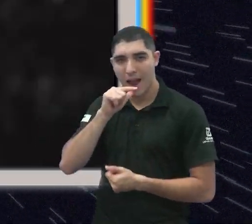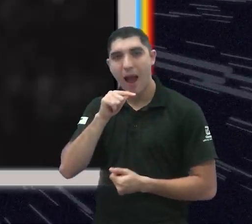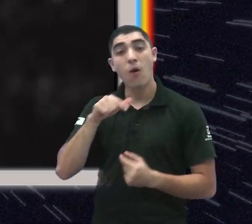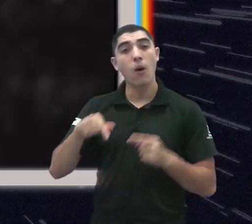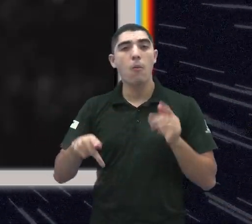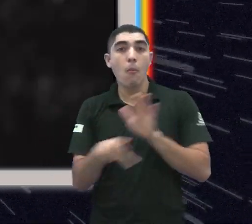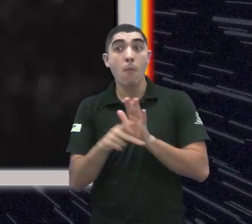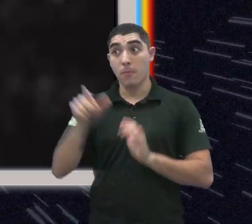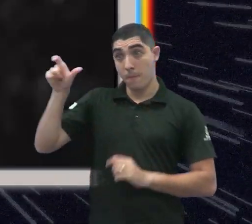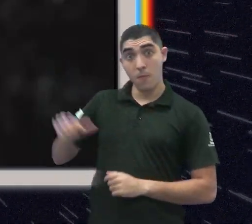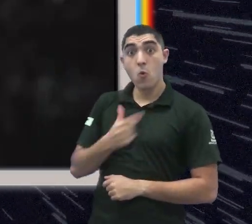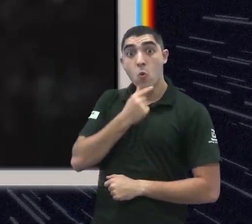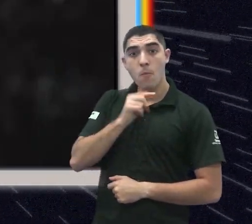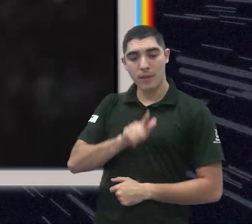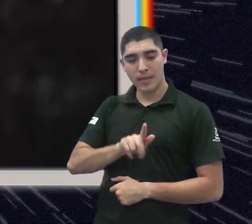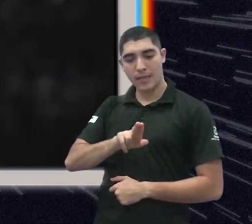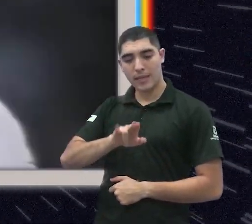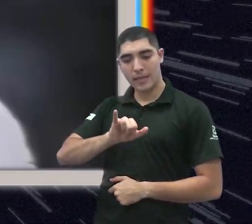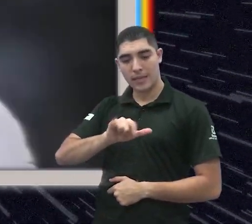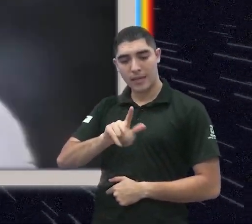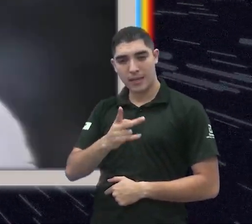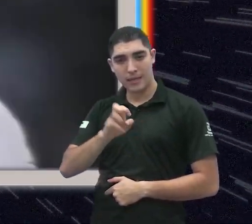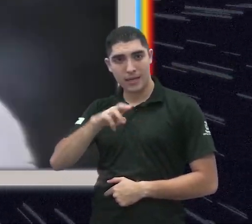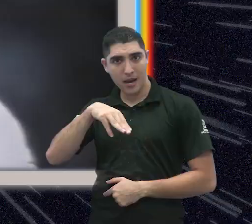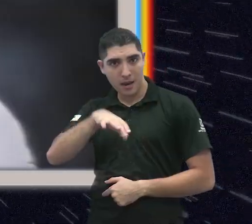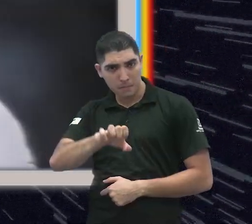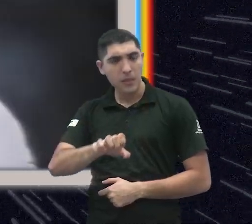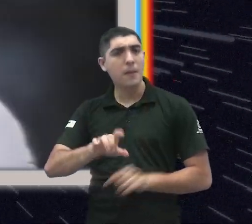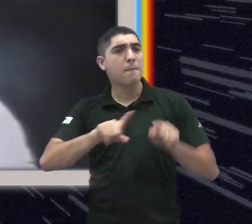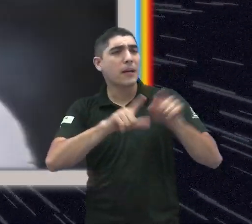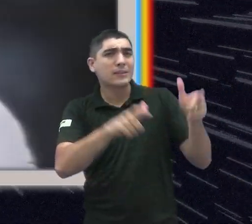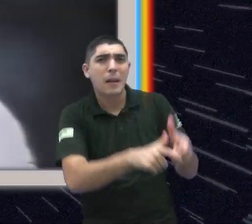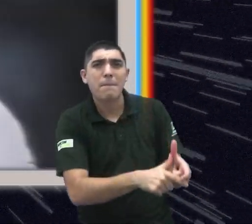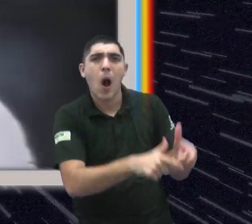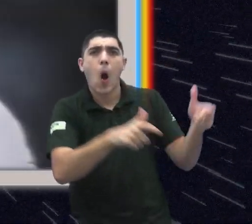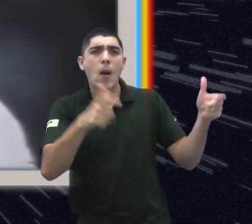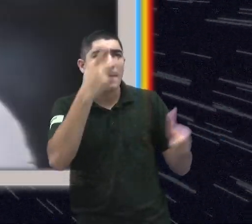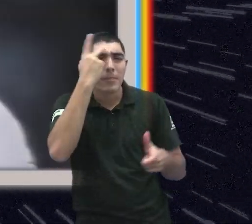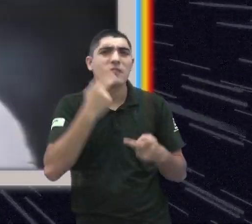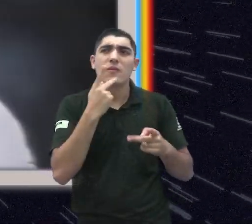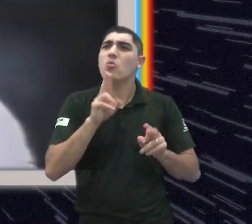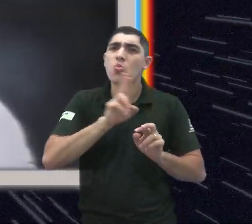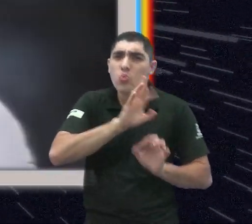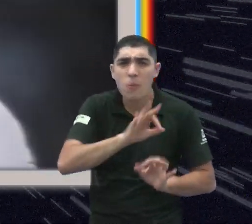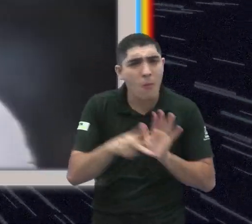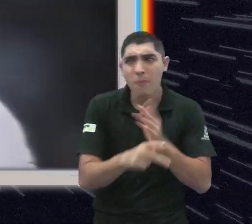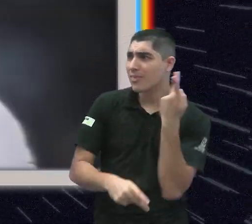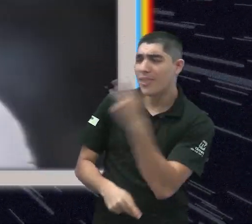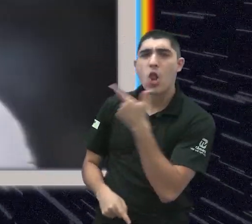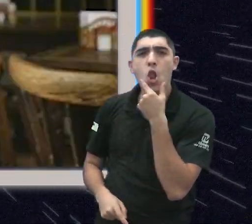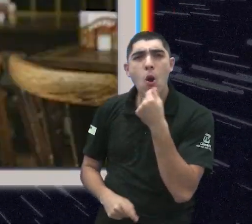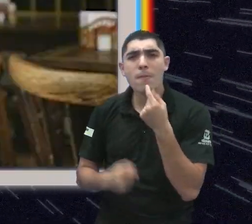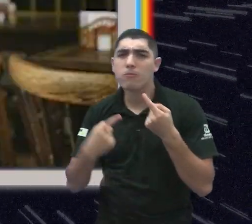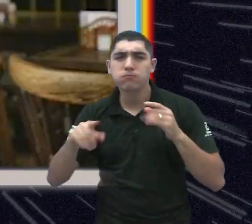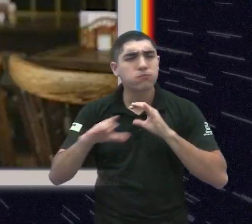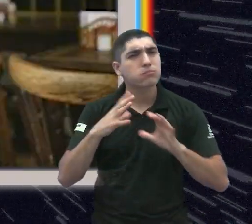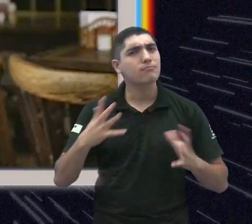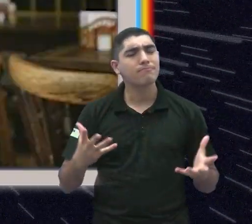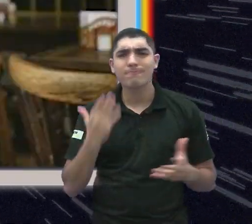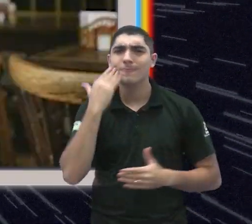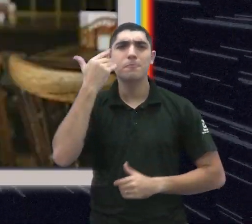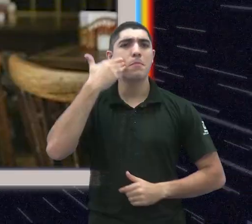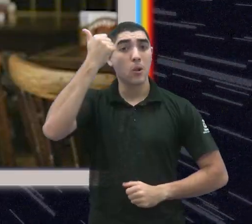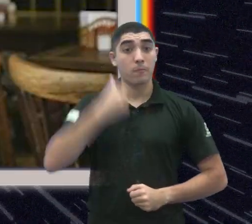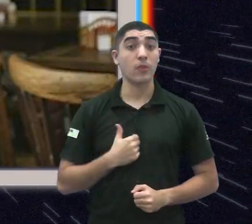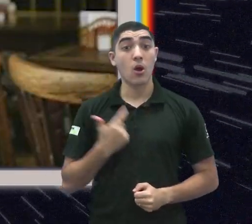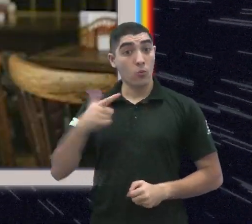lugar, fato que gerou revolta no público que considerou a canção a melhor do festival. Já o samba